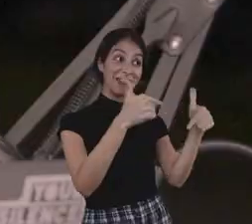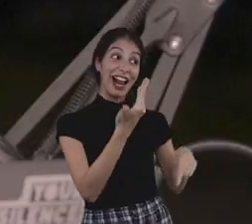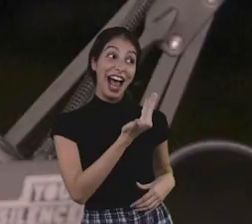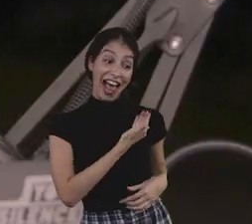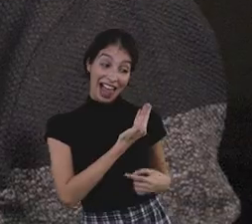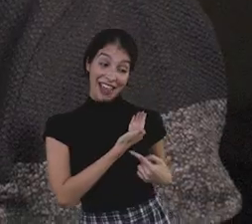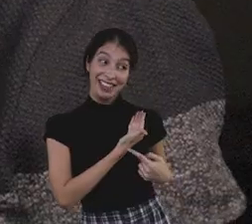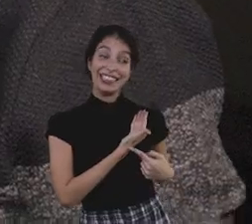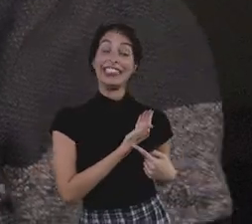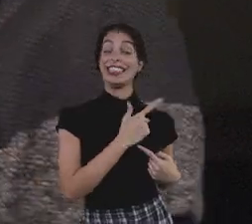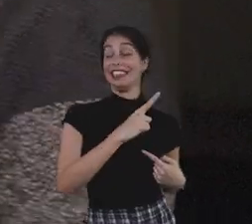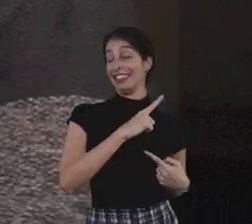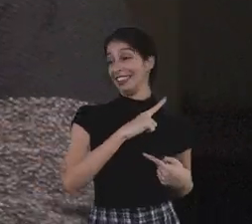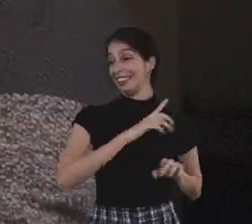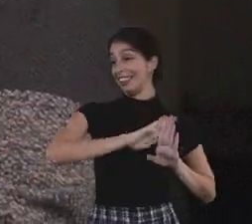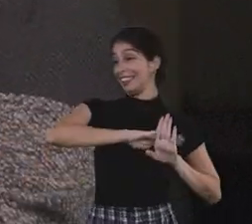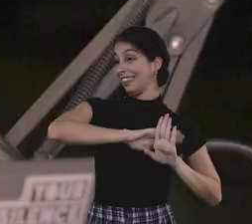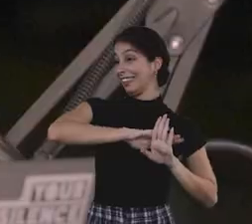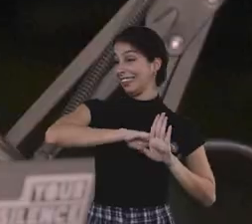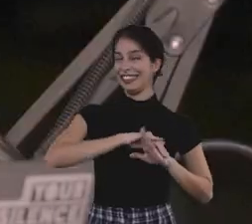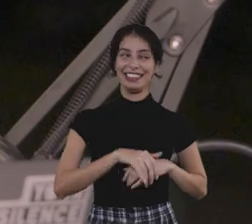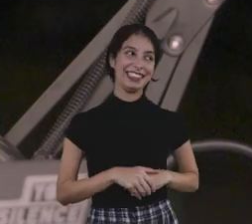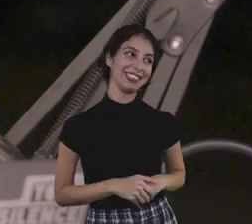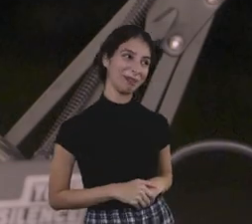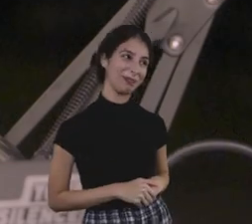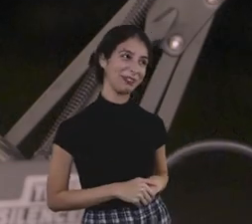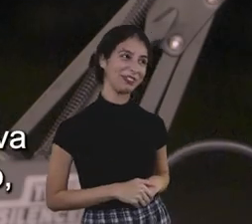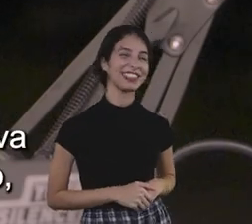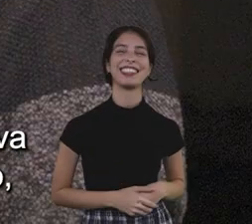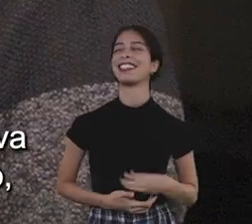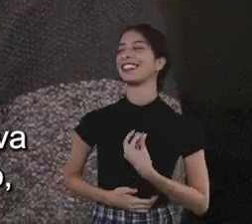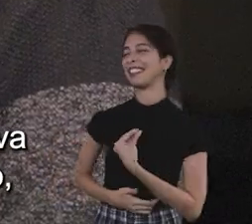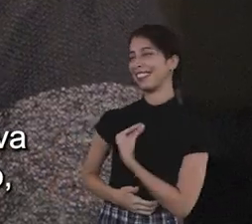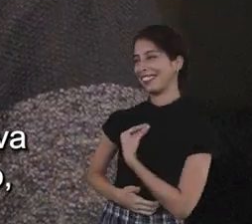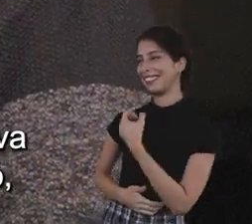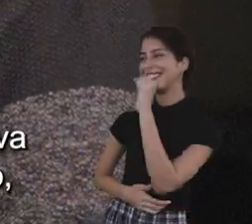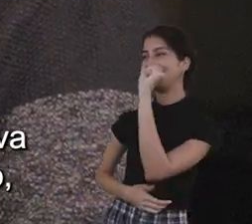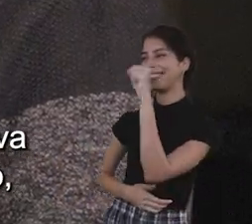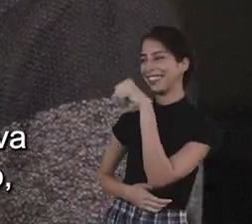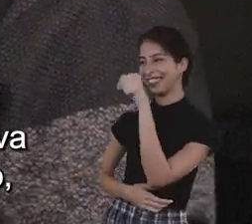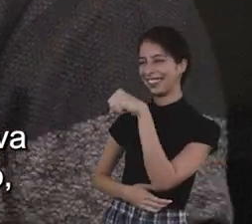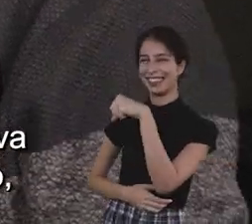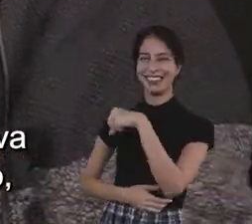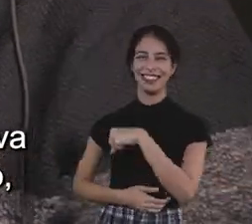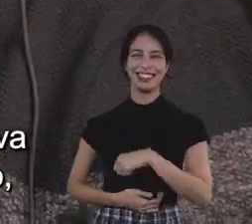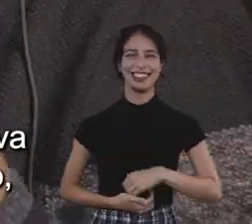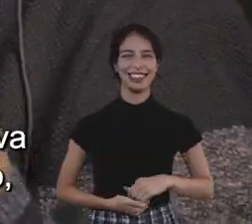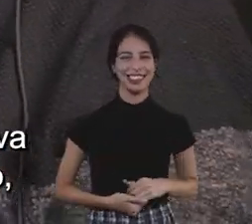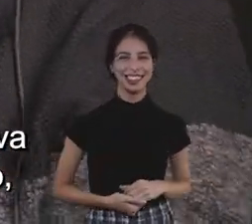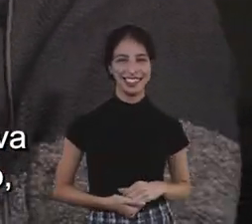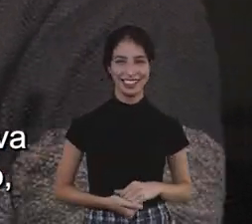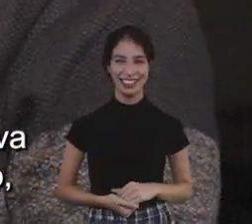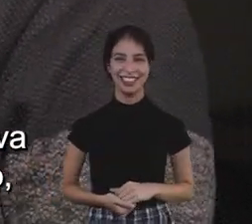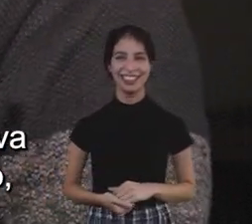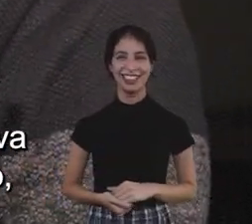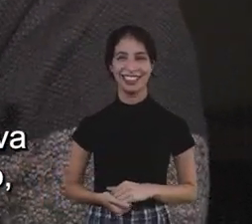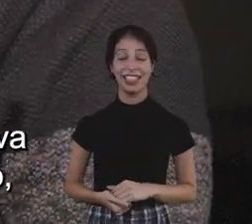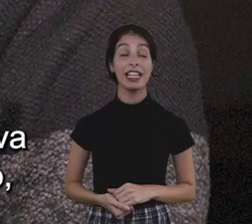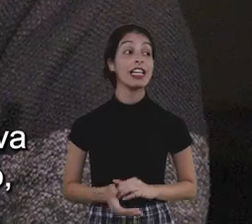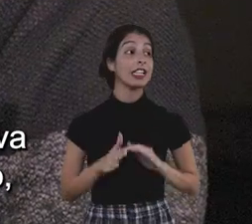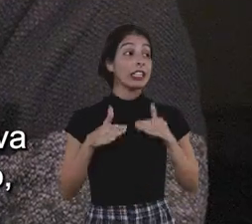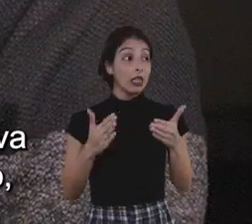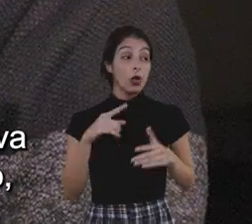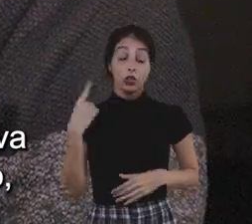porque existem existem então a gente a gente é construir uma